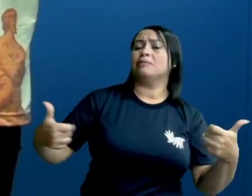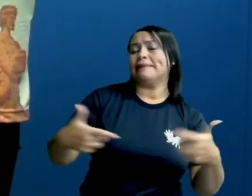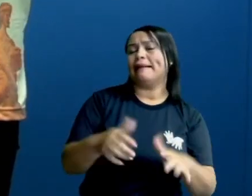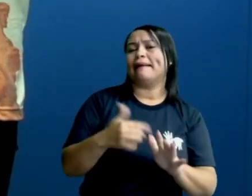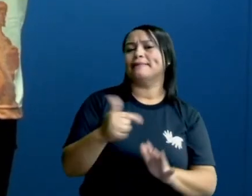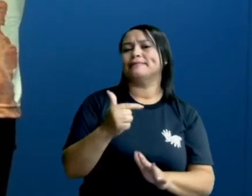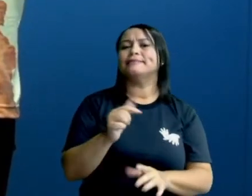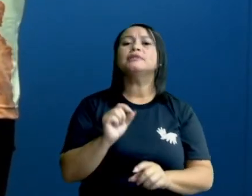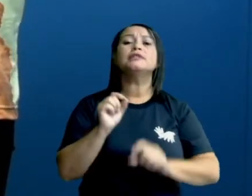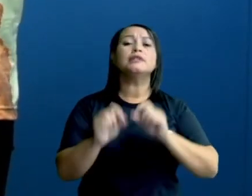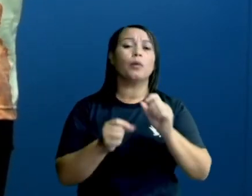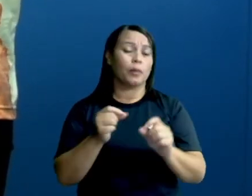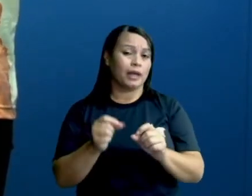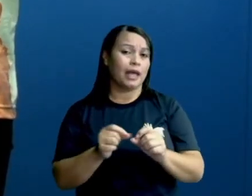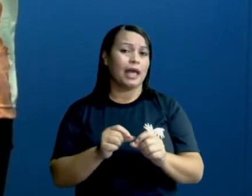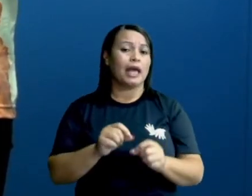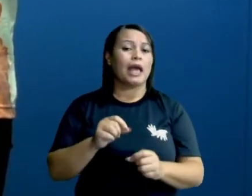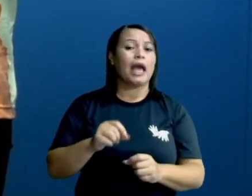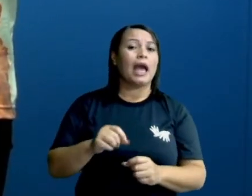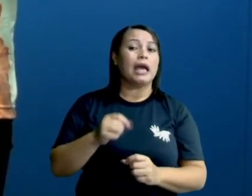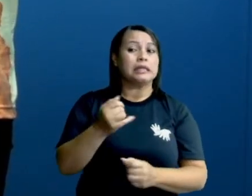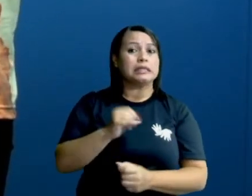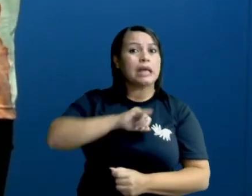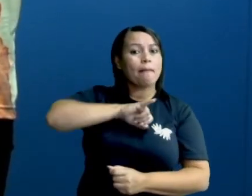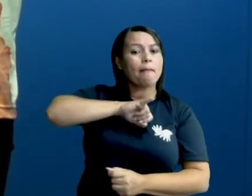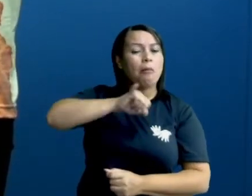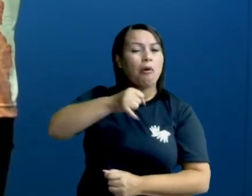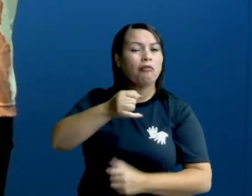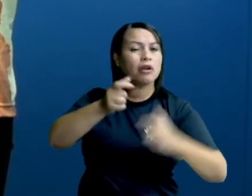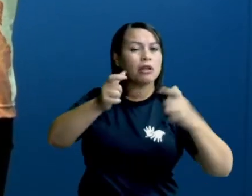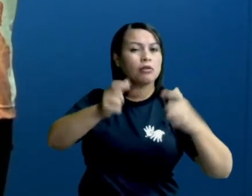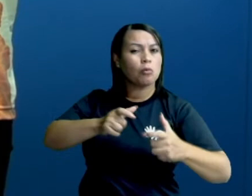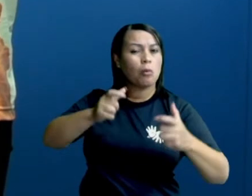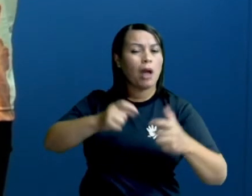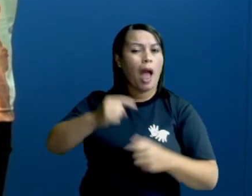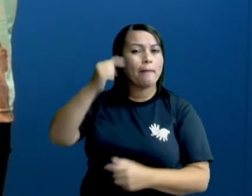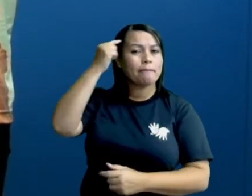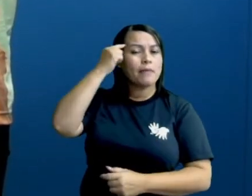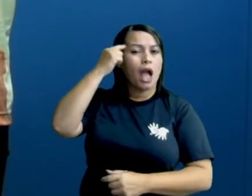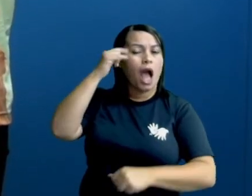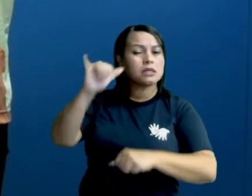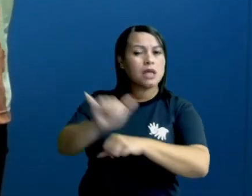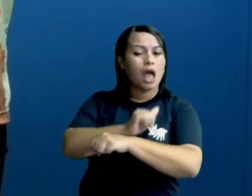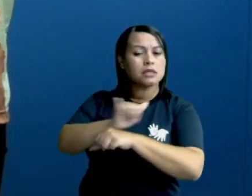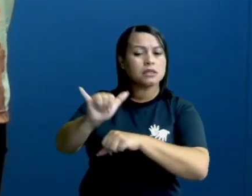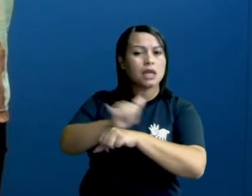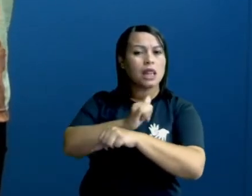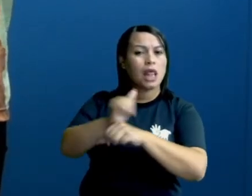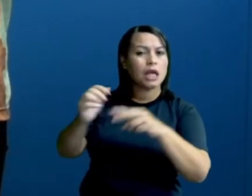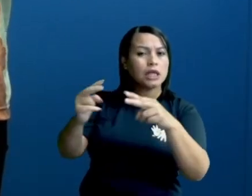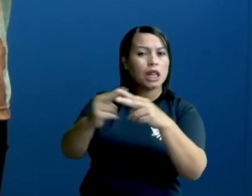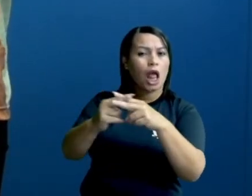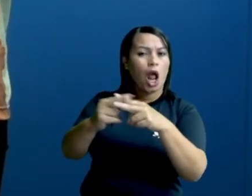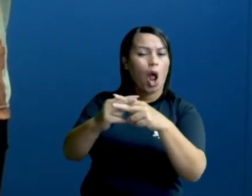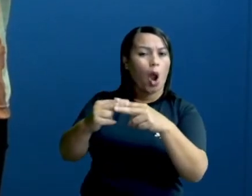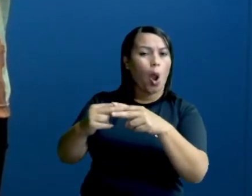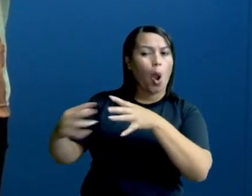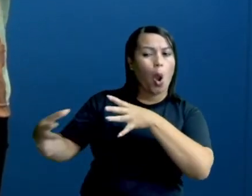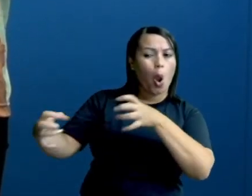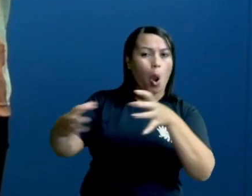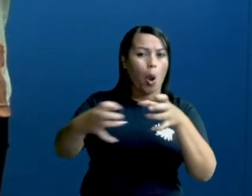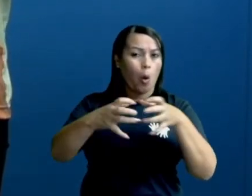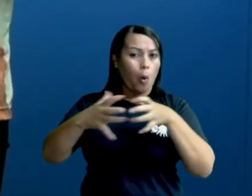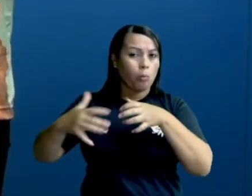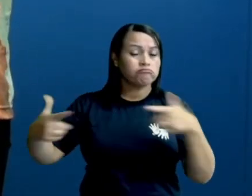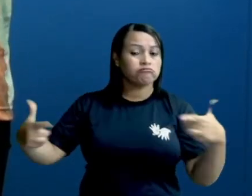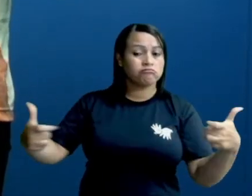e tal. Então ele se aproveita daquele ambiente, ele pensa a estratégia de luta de acordo com o ambiente que eles estão,